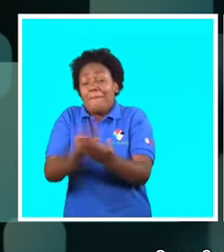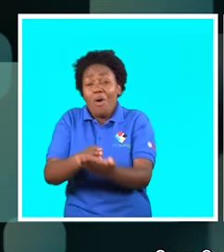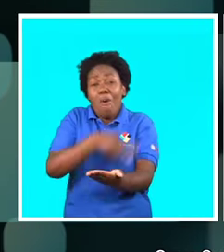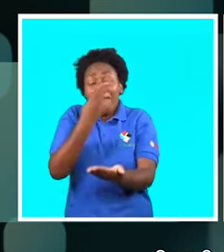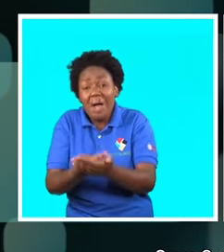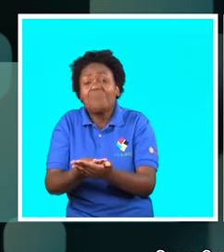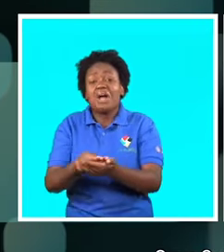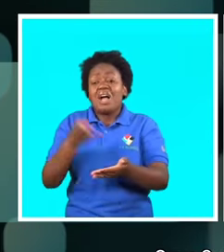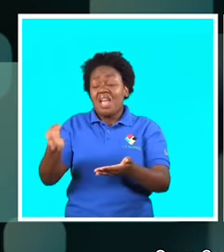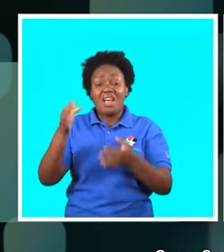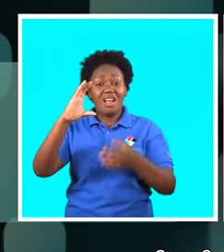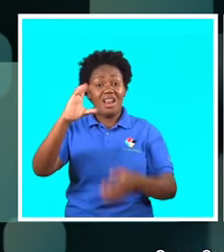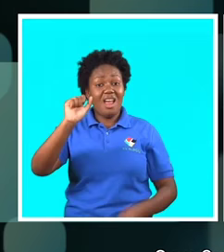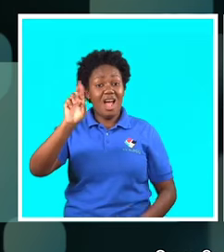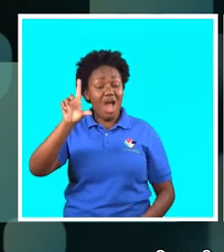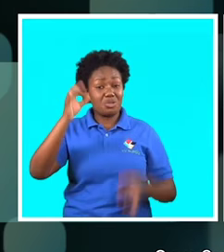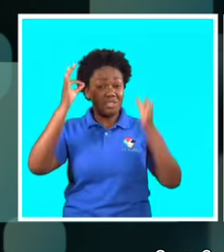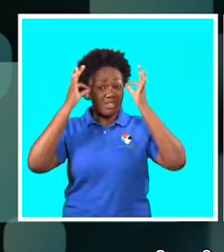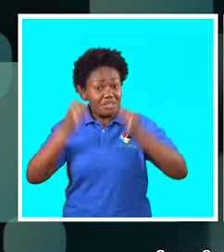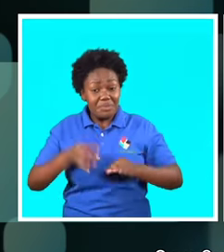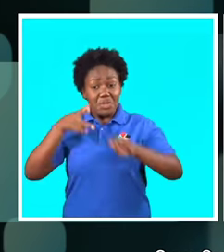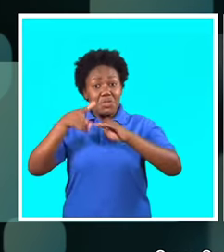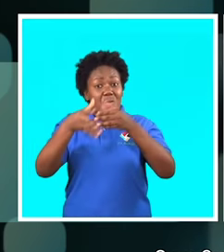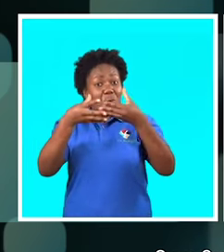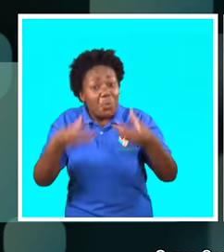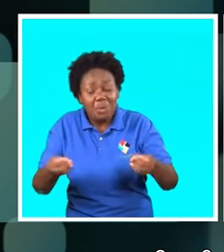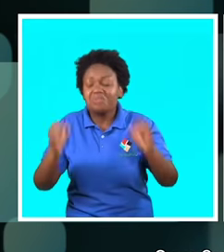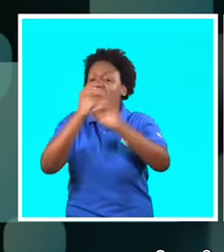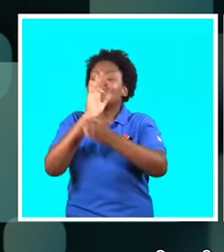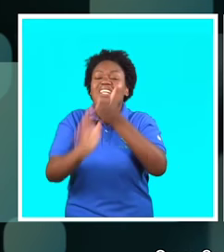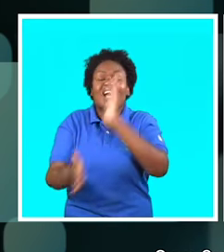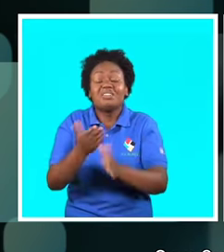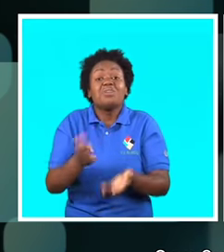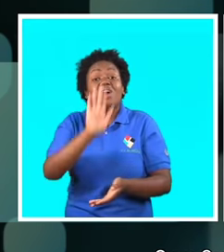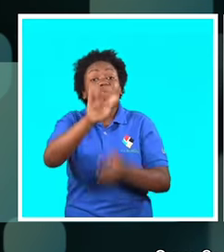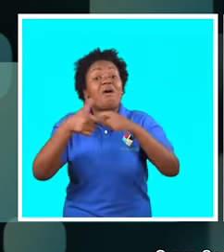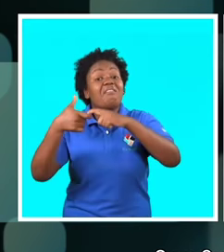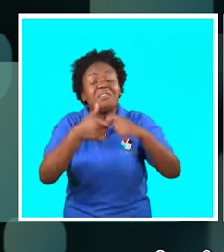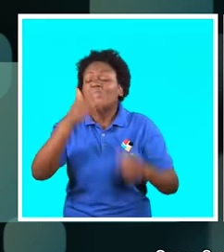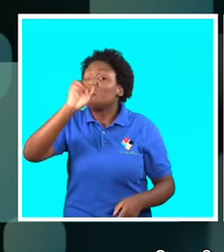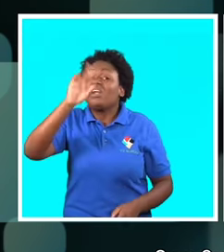O que Carlos e sua família não sabem é que a epilepsia é uma doença sem cura.